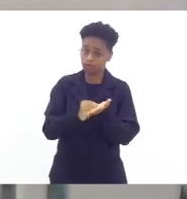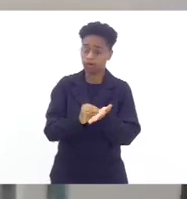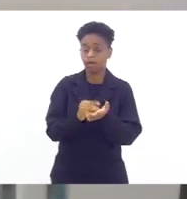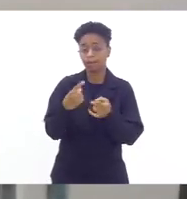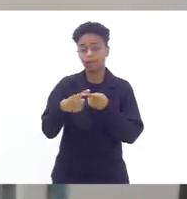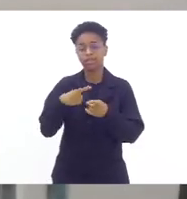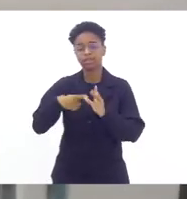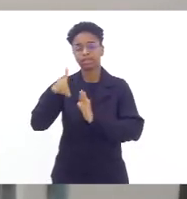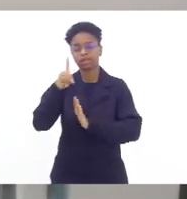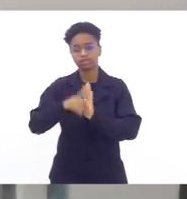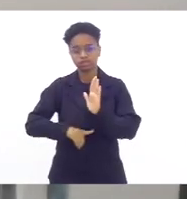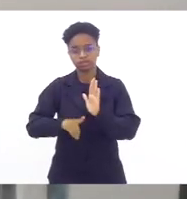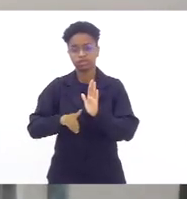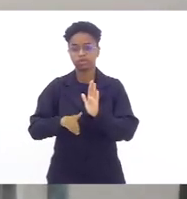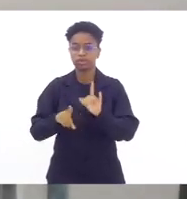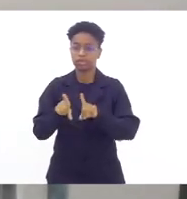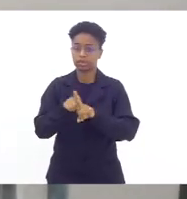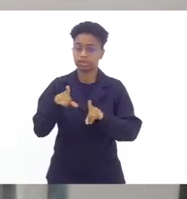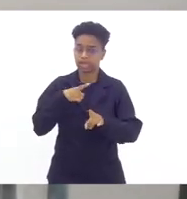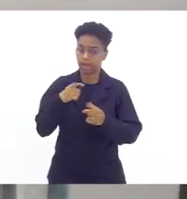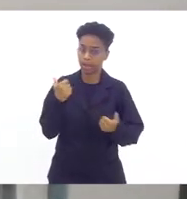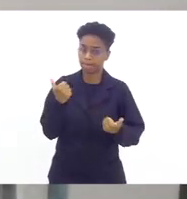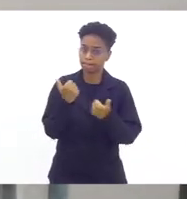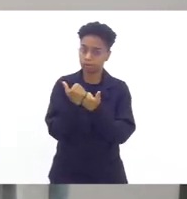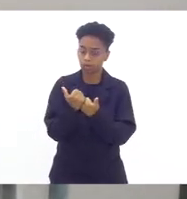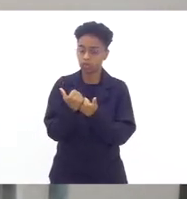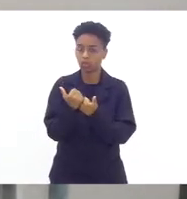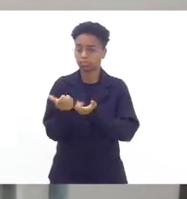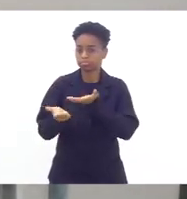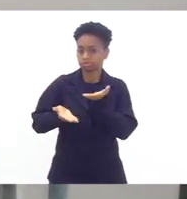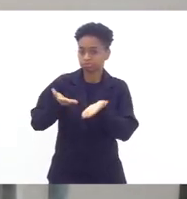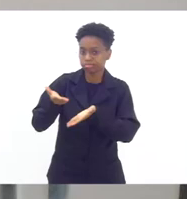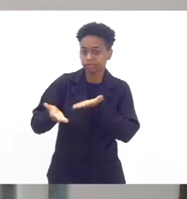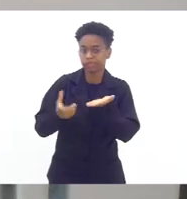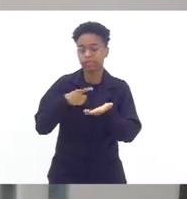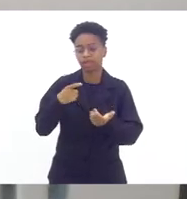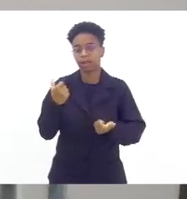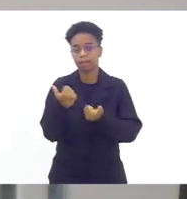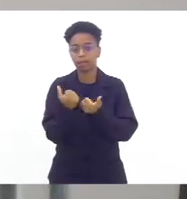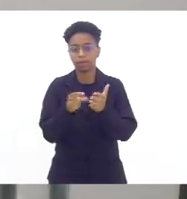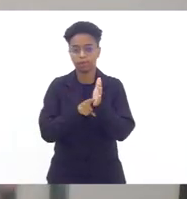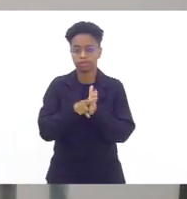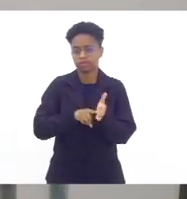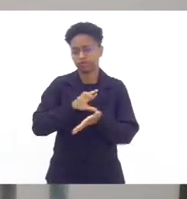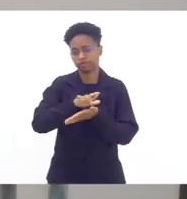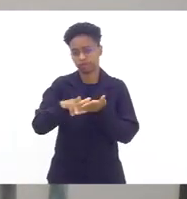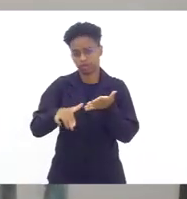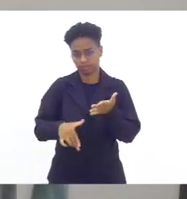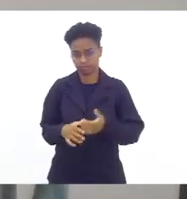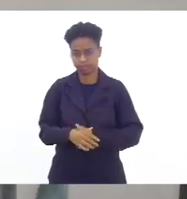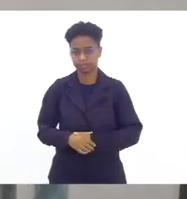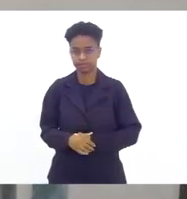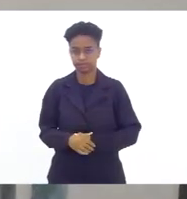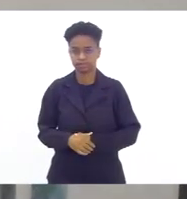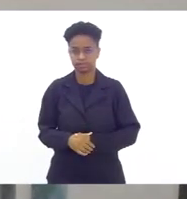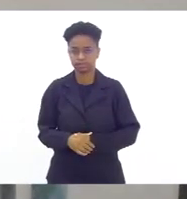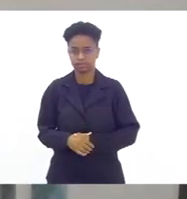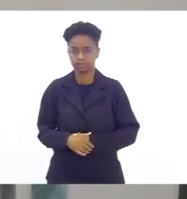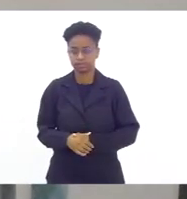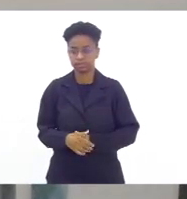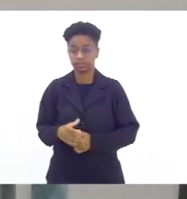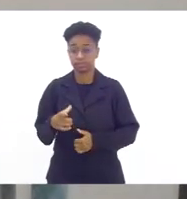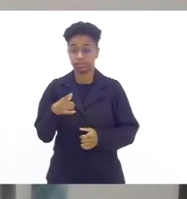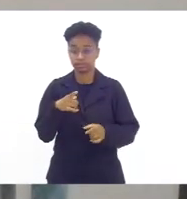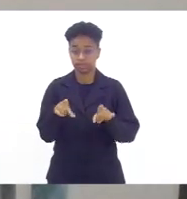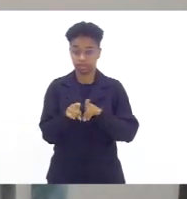lei tem direito até apoio apoio assistencial apoio para pesquisa etc é uma uma outra